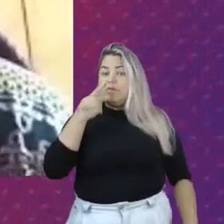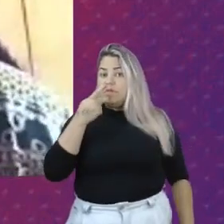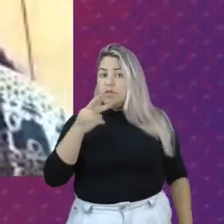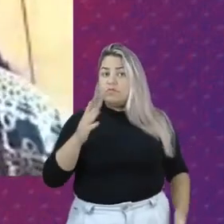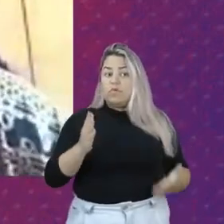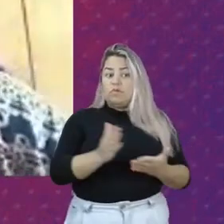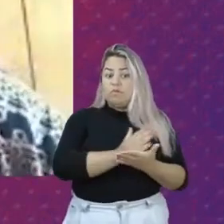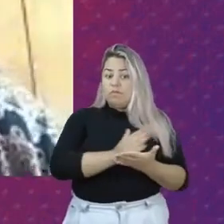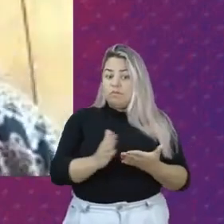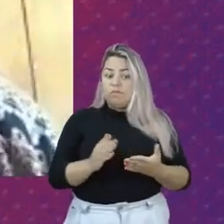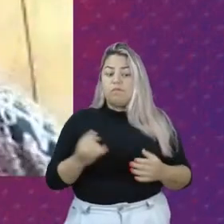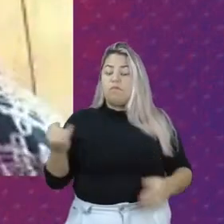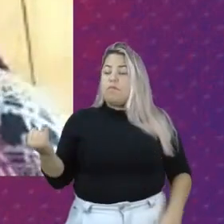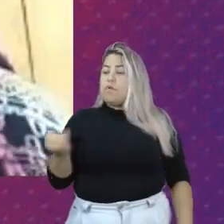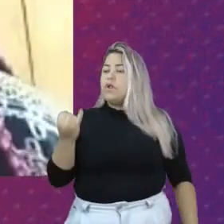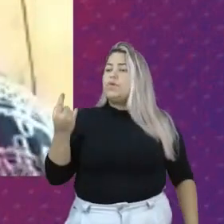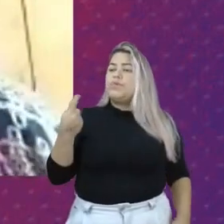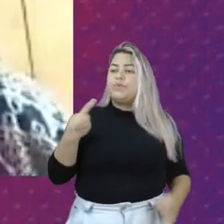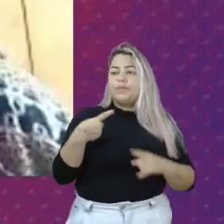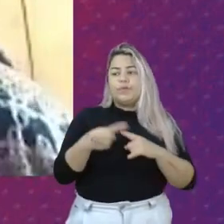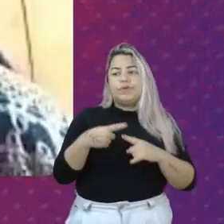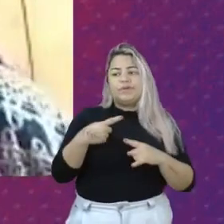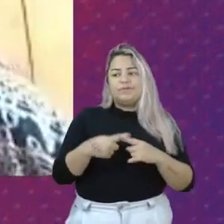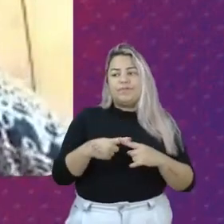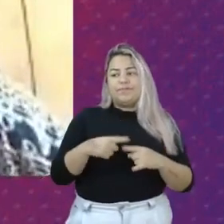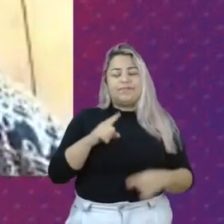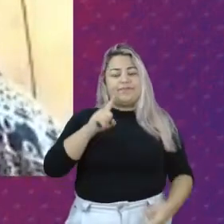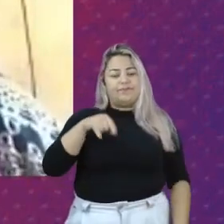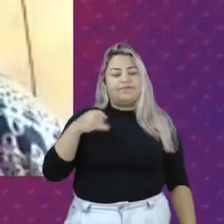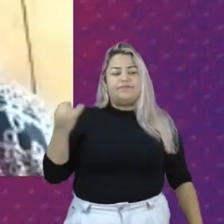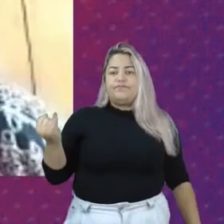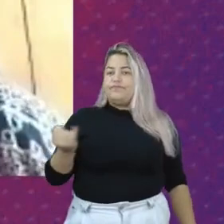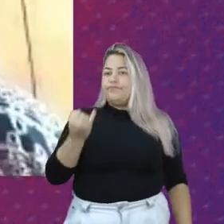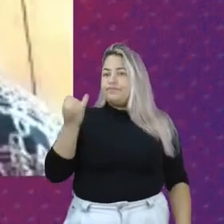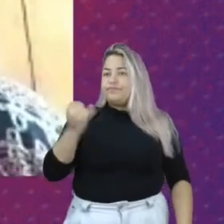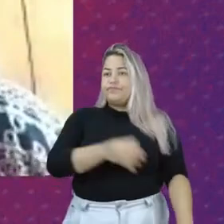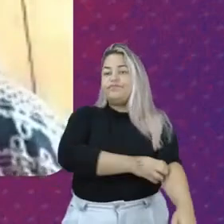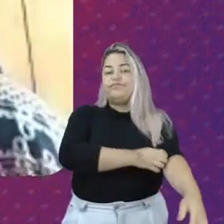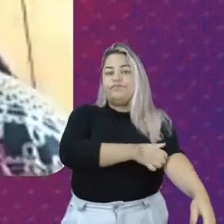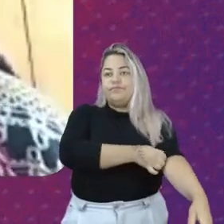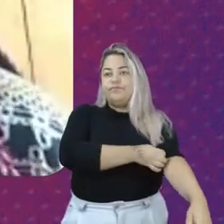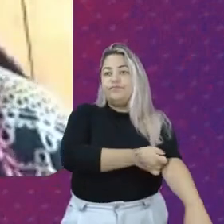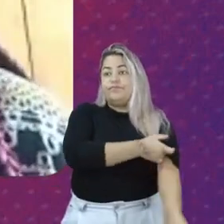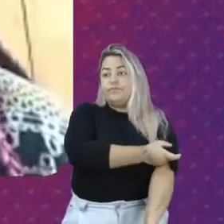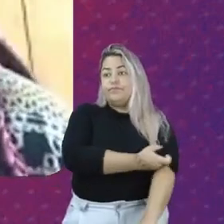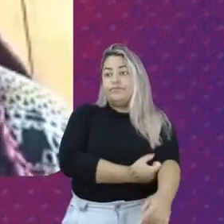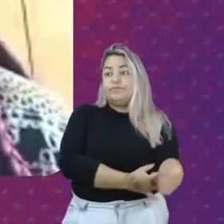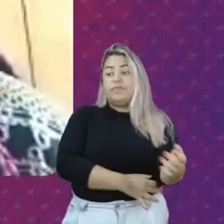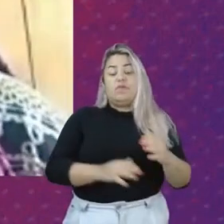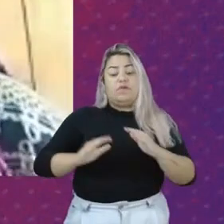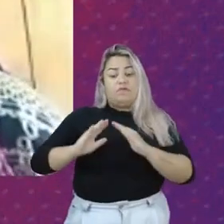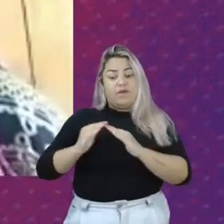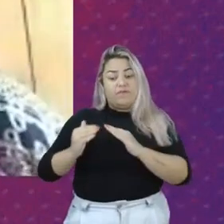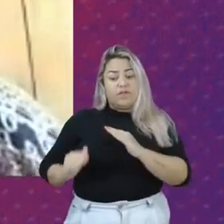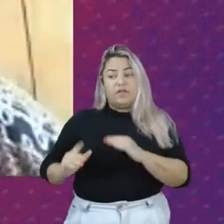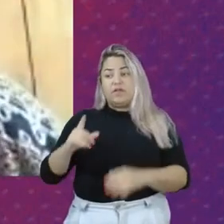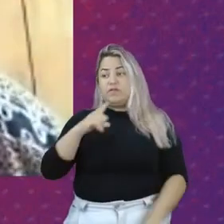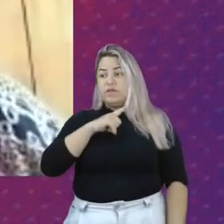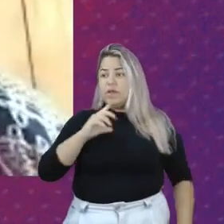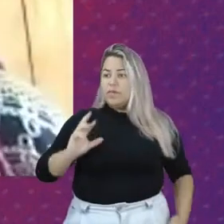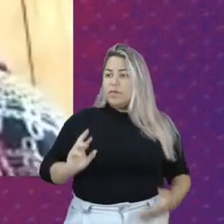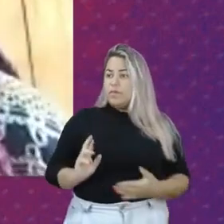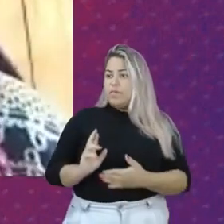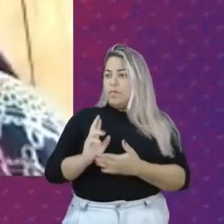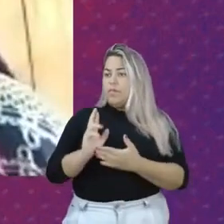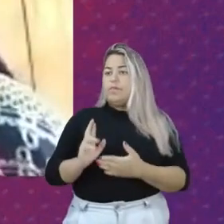questões importantes e do porquê ser tão fundamental que a favela tenha representação